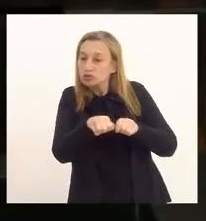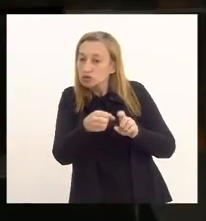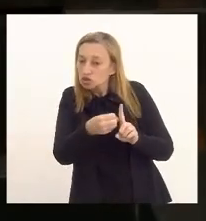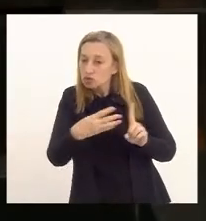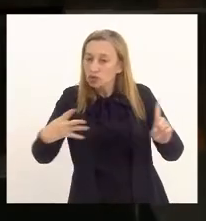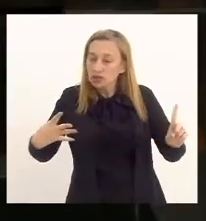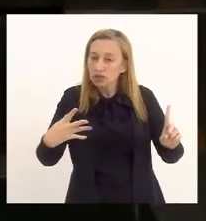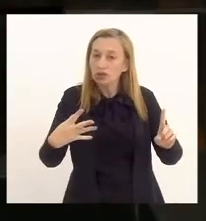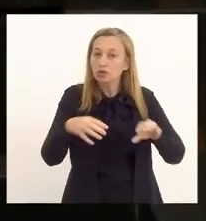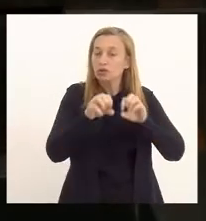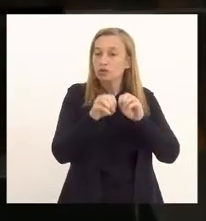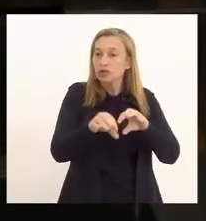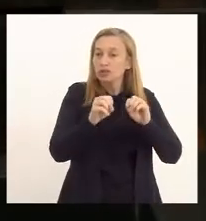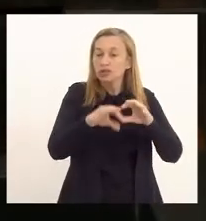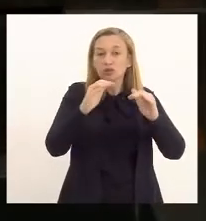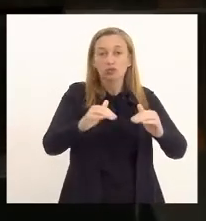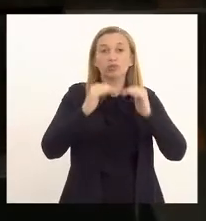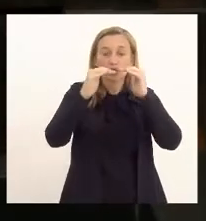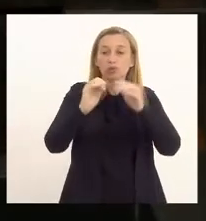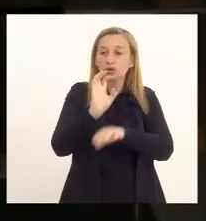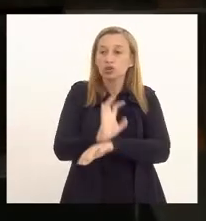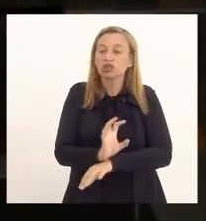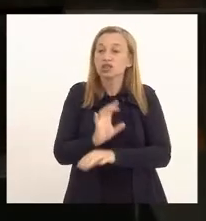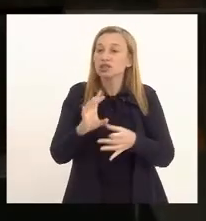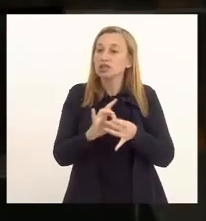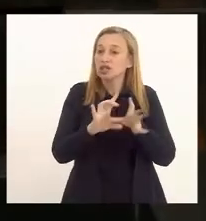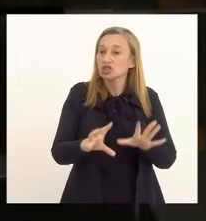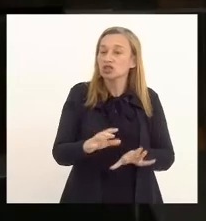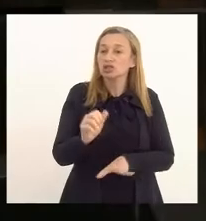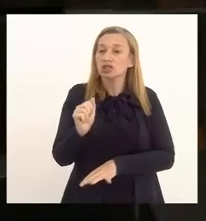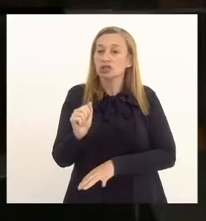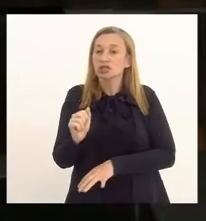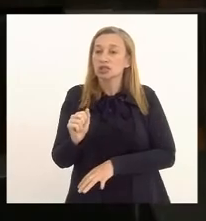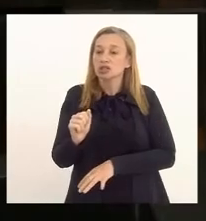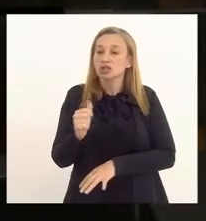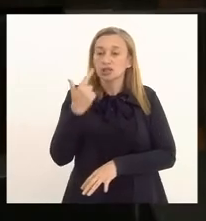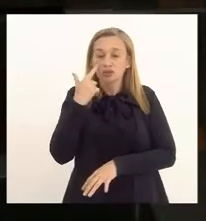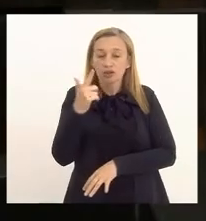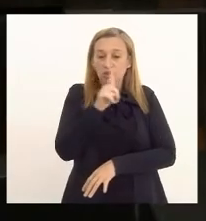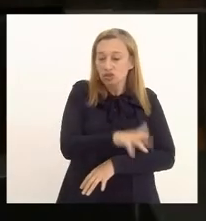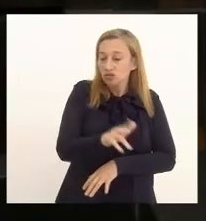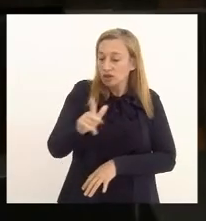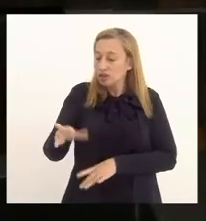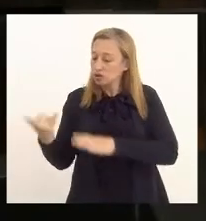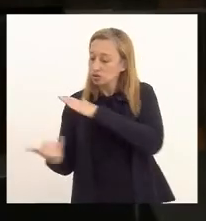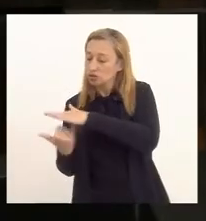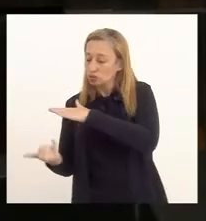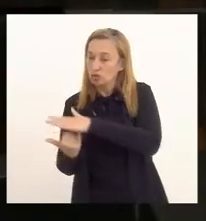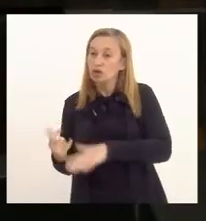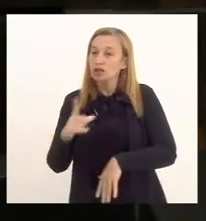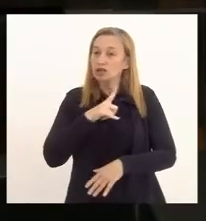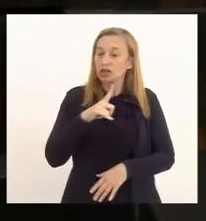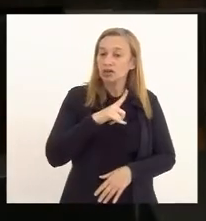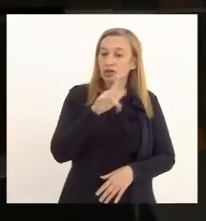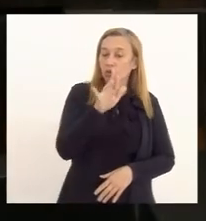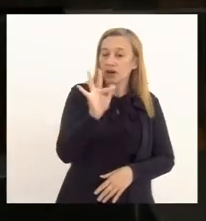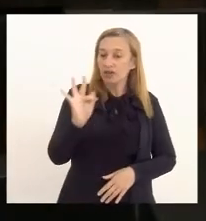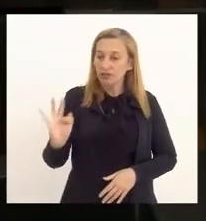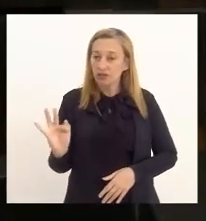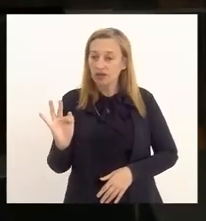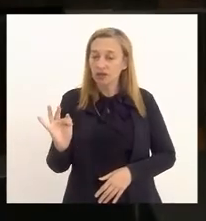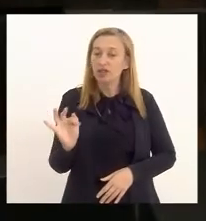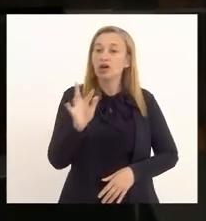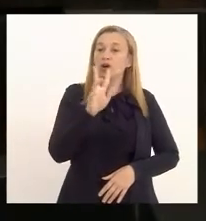ensino superior no Estado, deixando de apostar em diferentes instituições. Nós temos a UENF no Norte